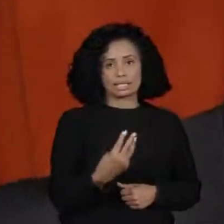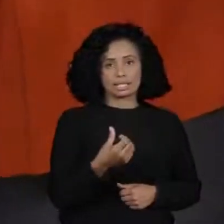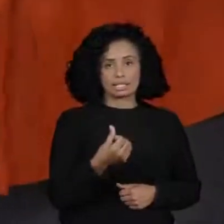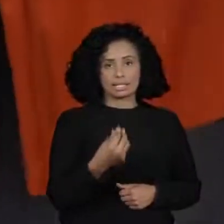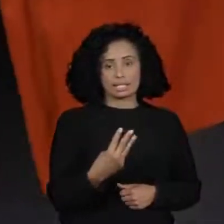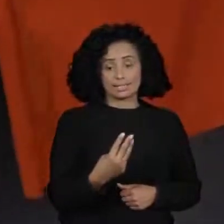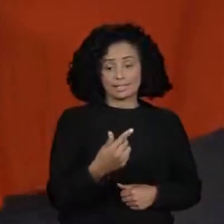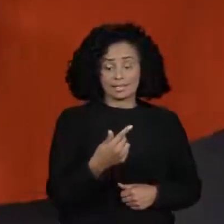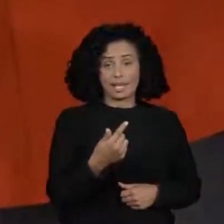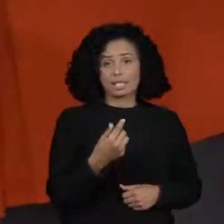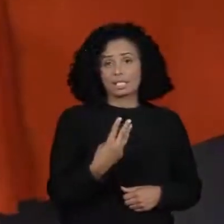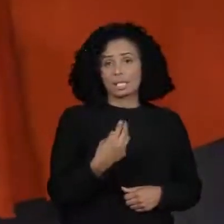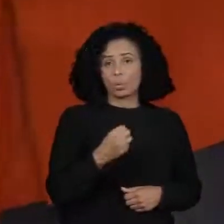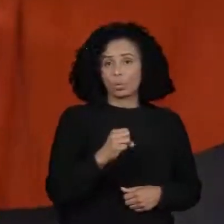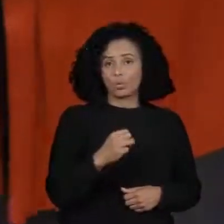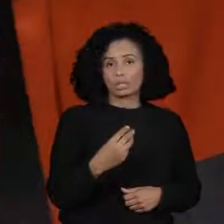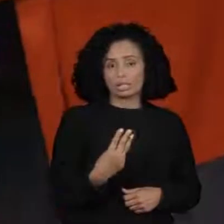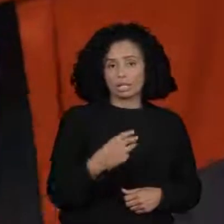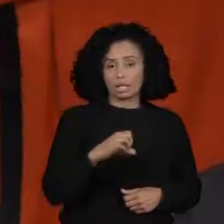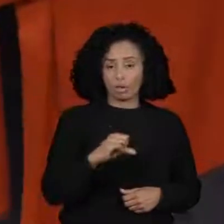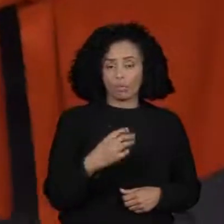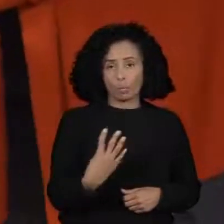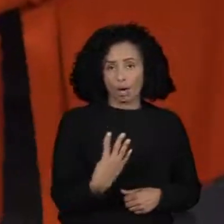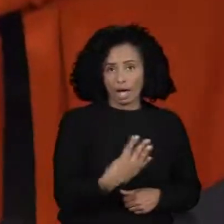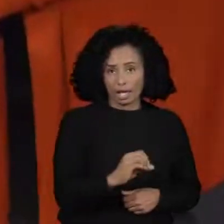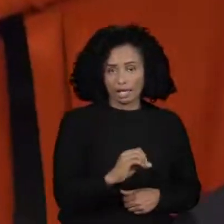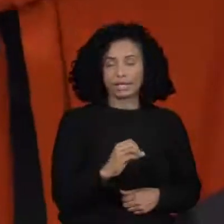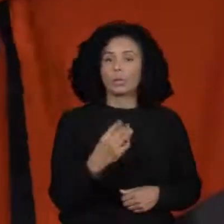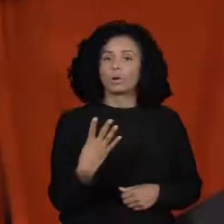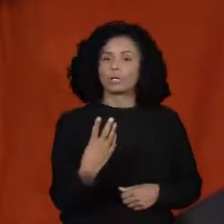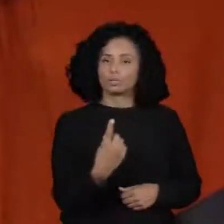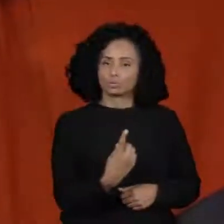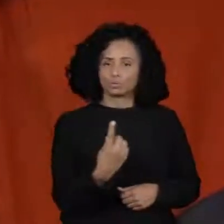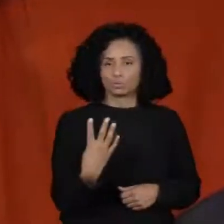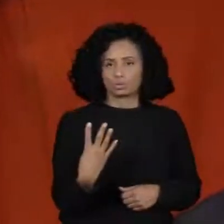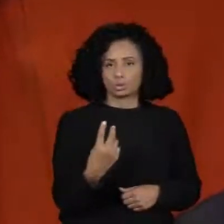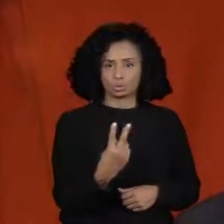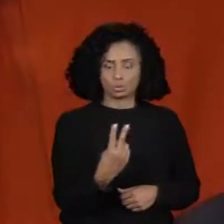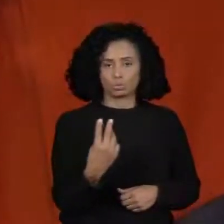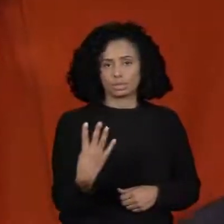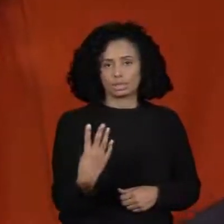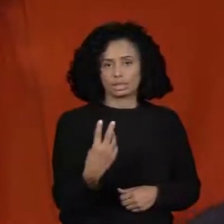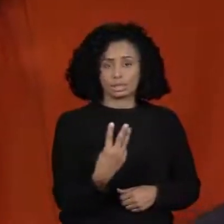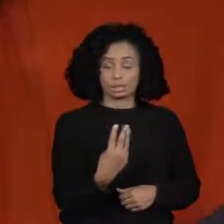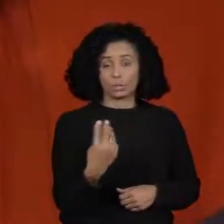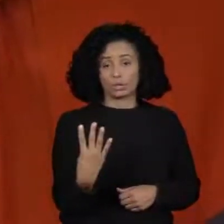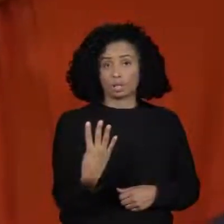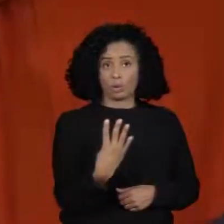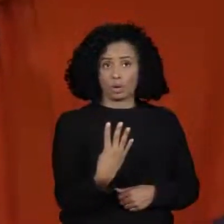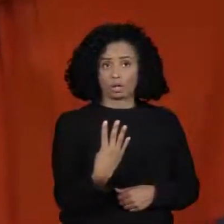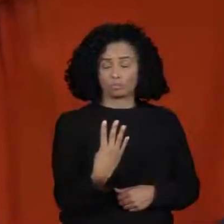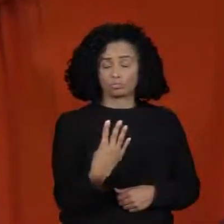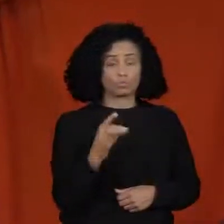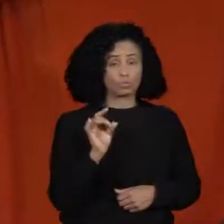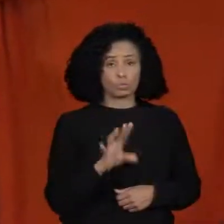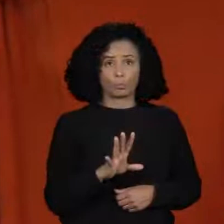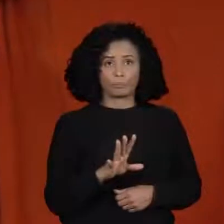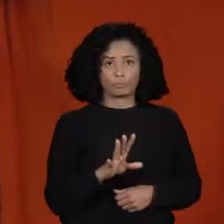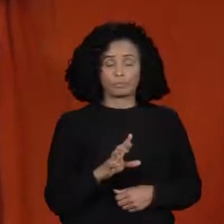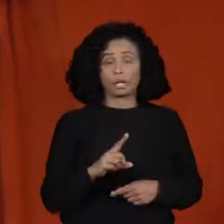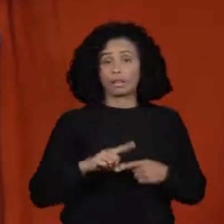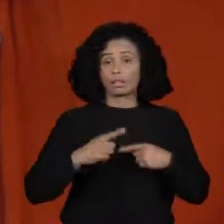43, 44. Basta agora contar as tampinhas. Eu tenho aqui 2, 4,